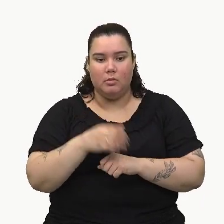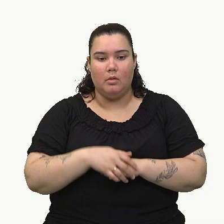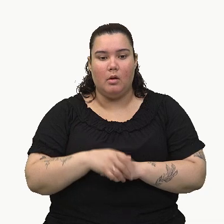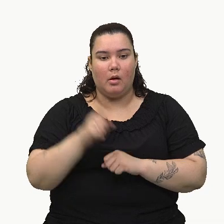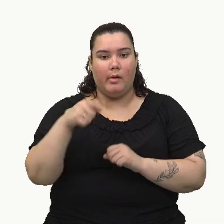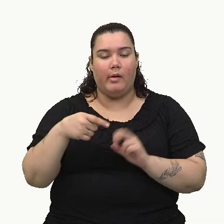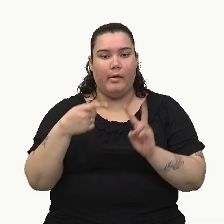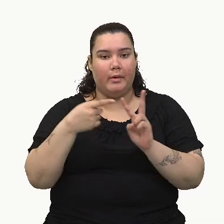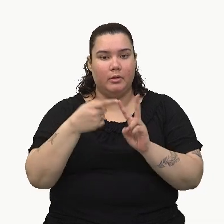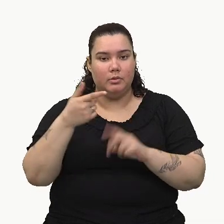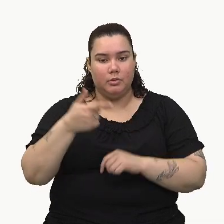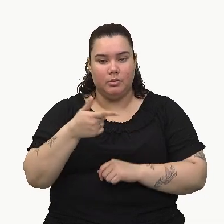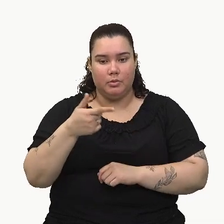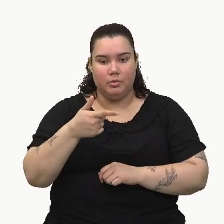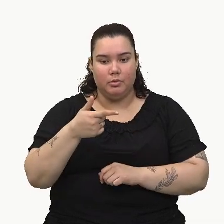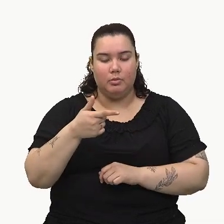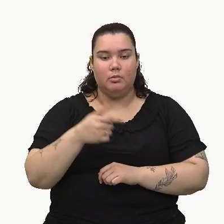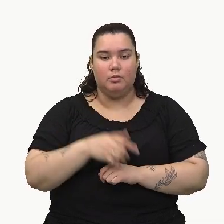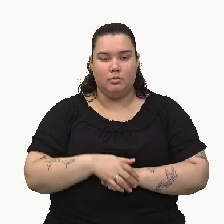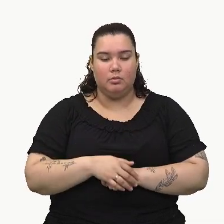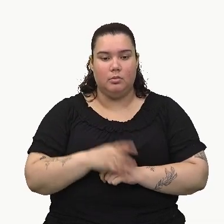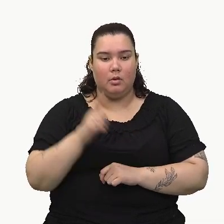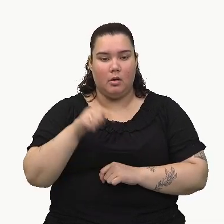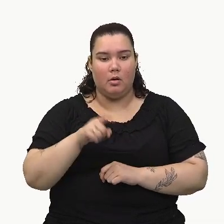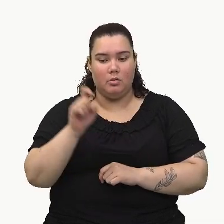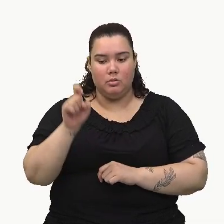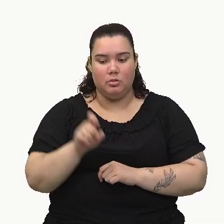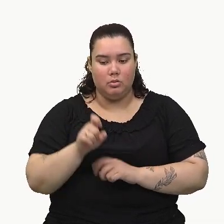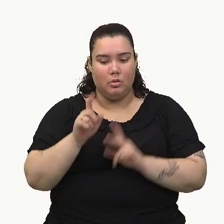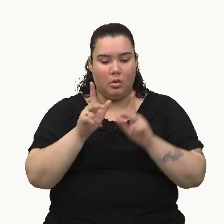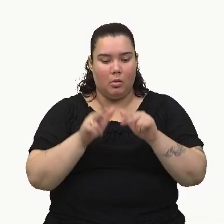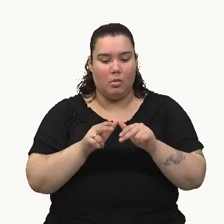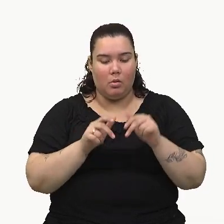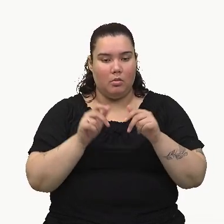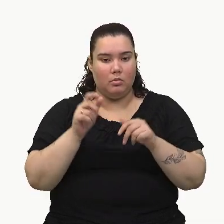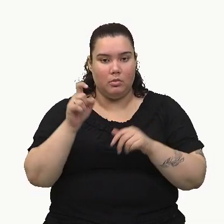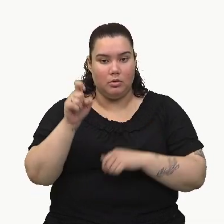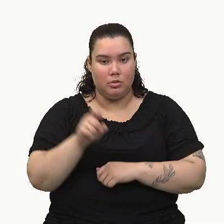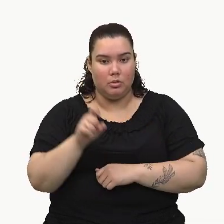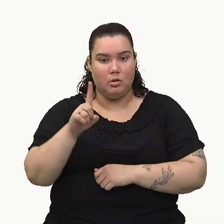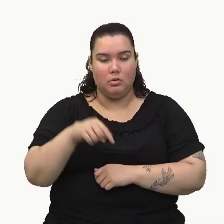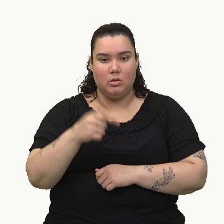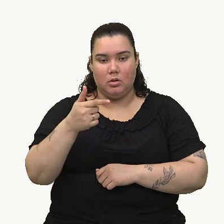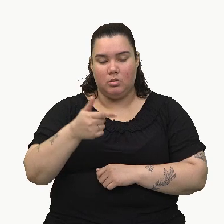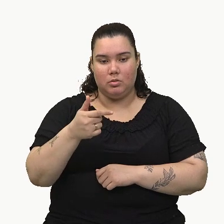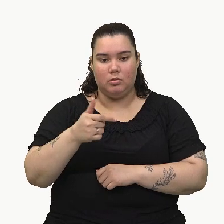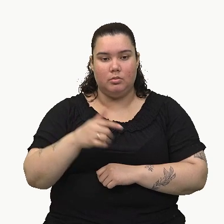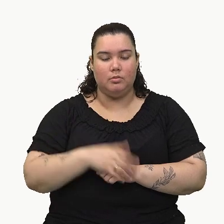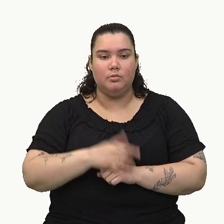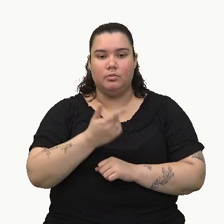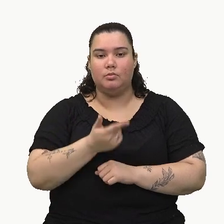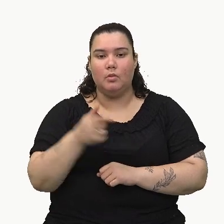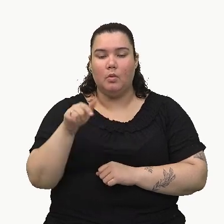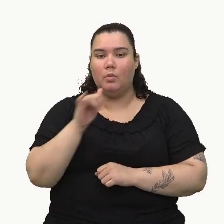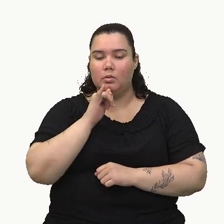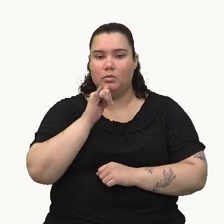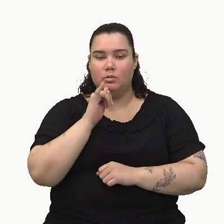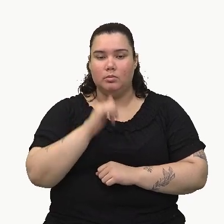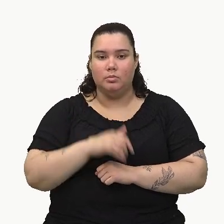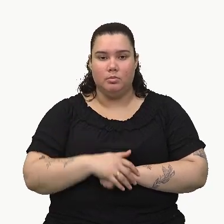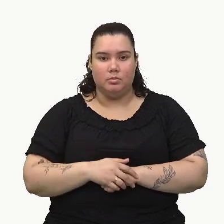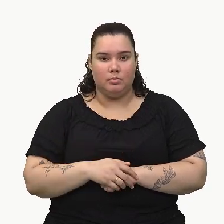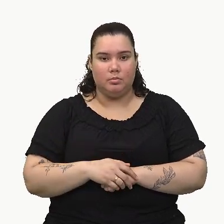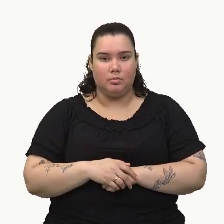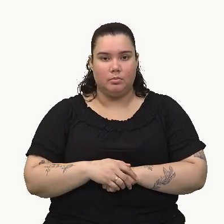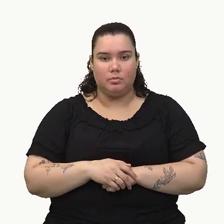dela é 2. É quando x é igual a 2. Beleza? Vamos ver aqui mais um exemplo. Olha só.